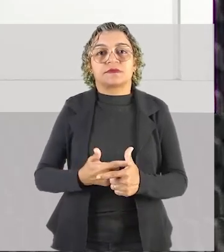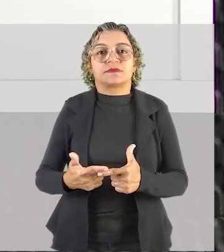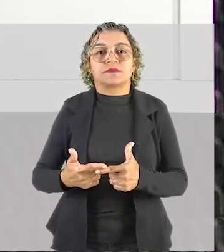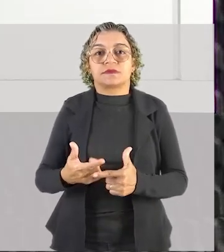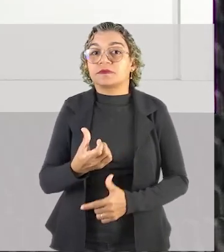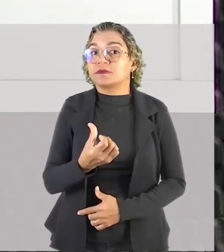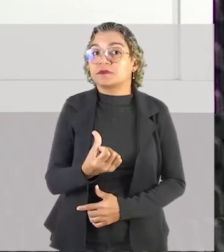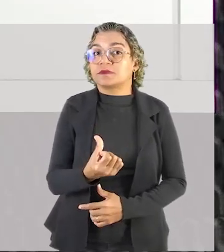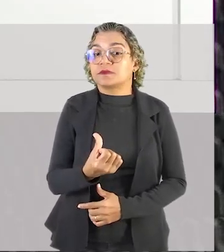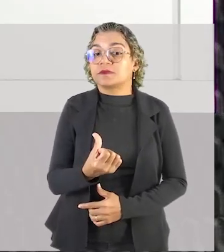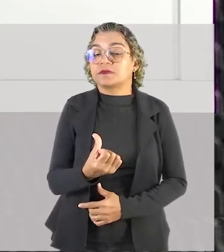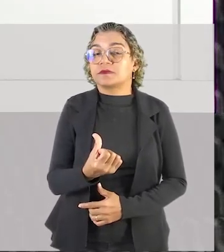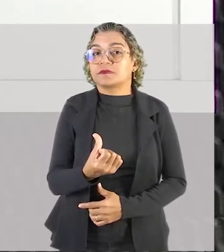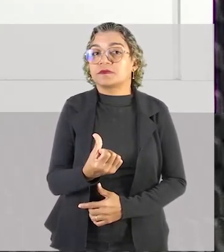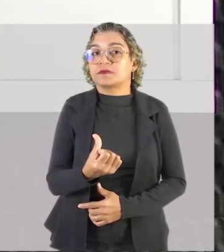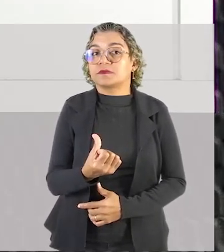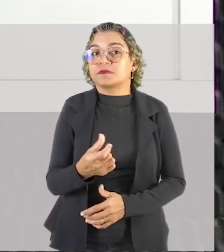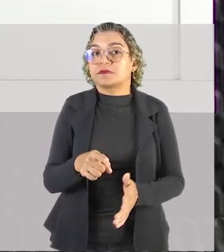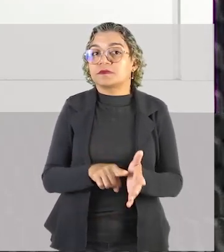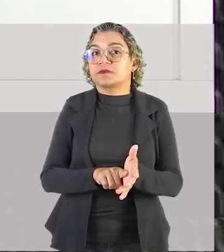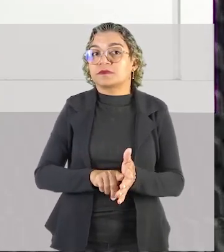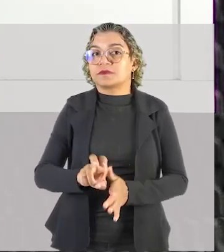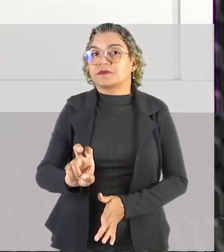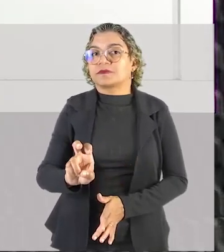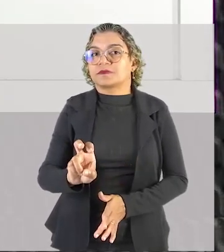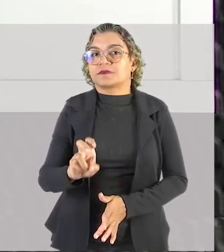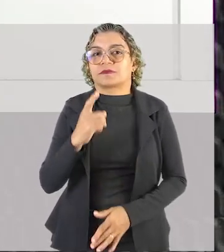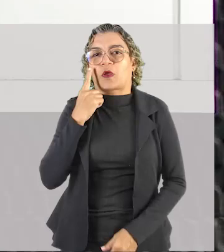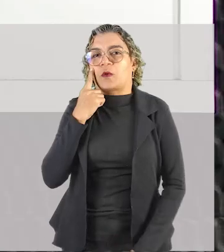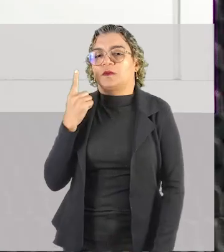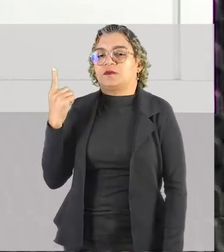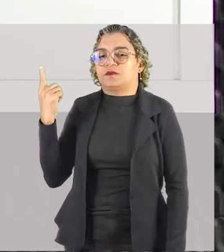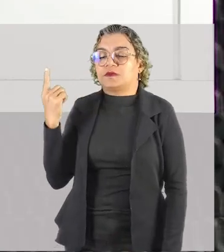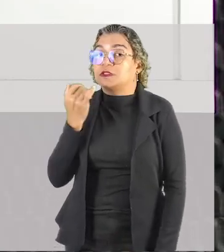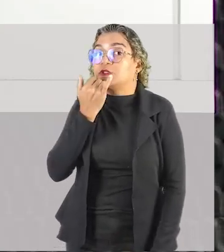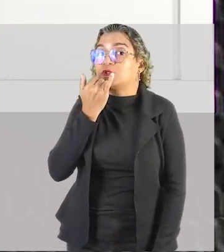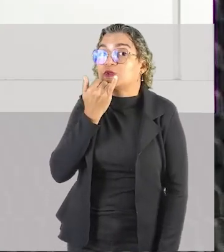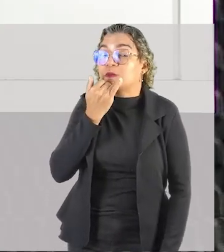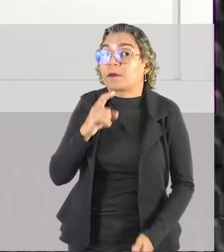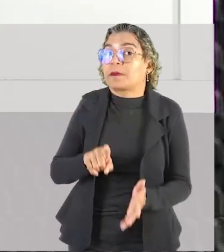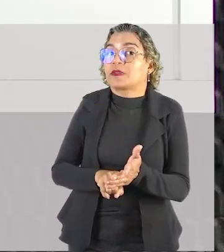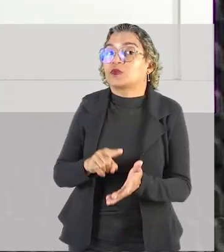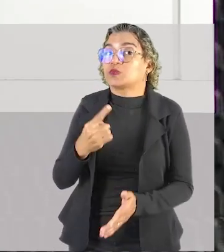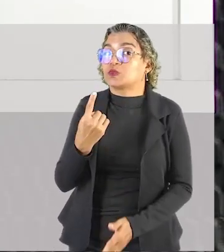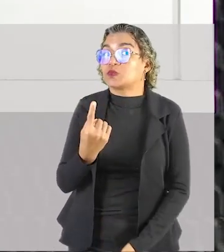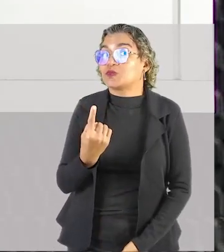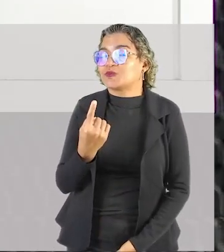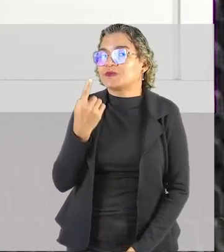dividido por 6 menos 5. Ou, desculpa, menos 1.